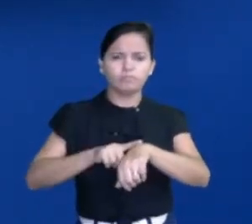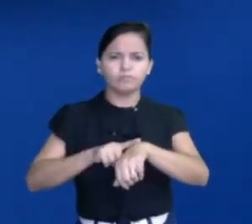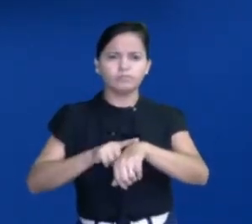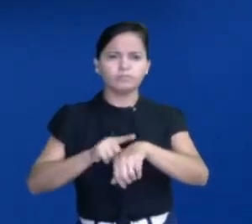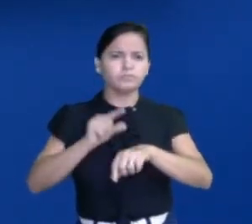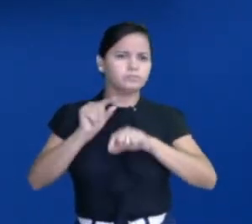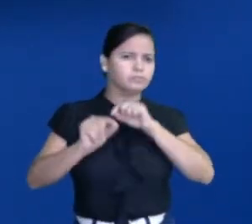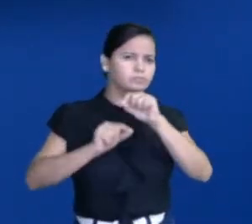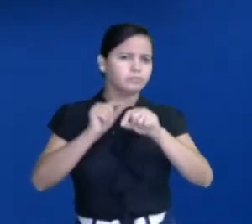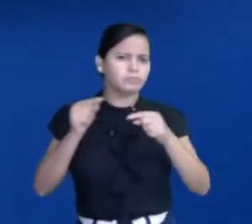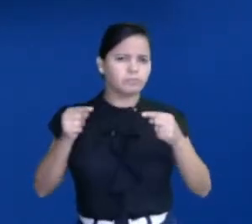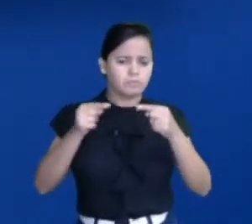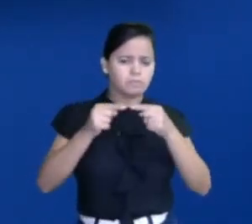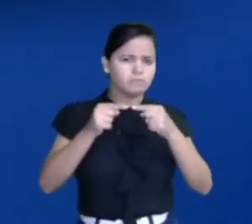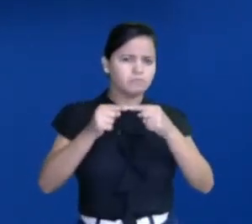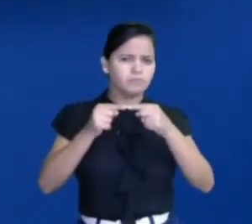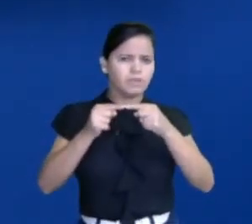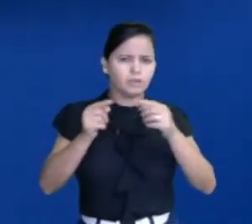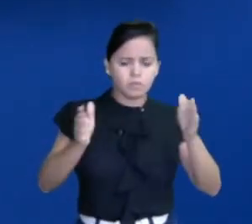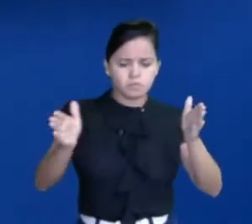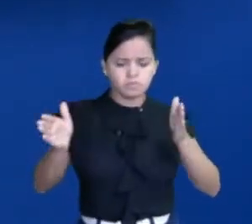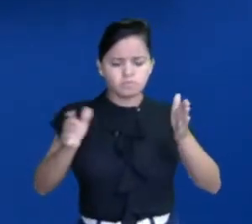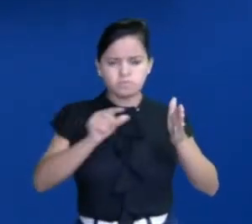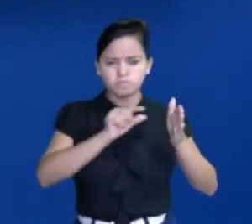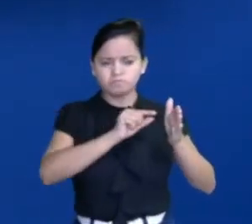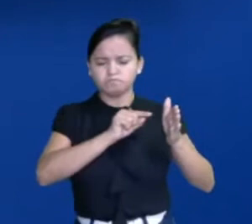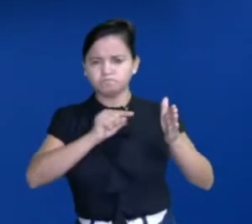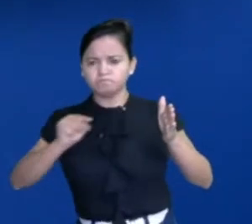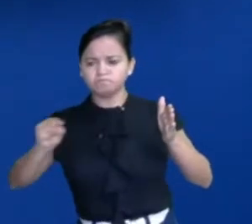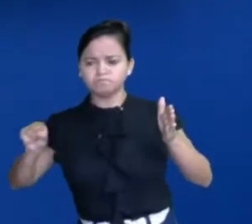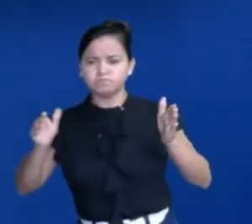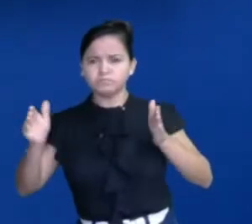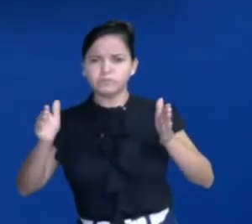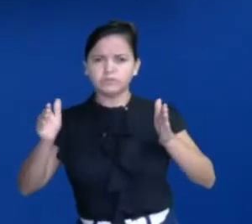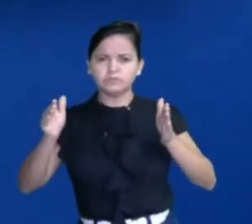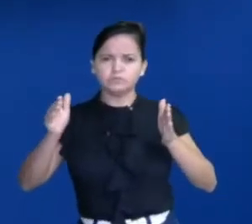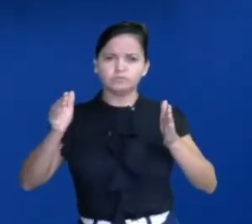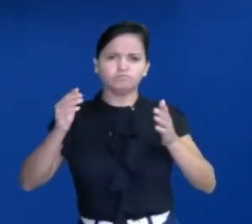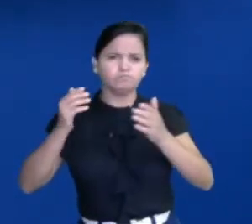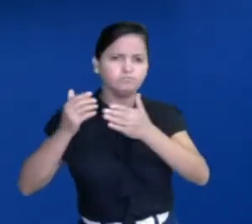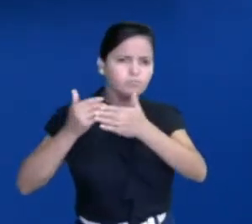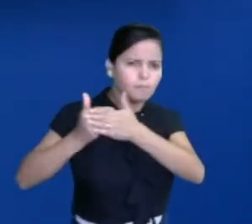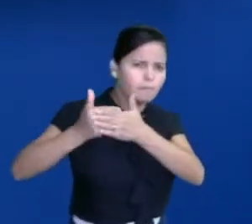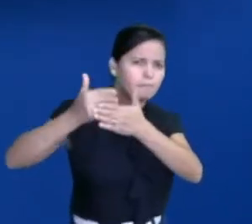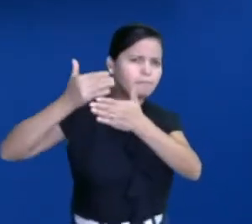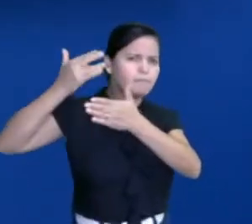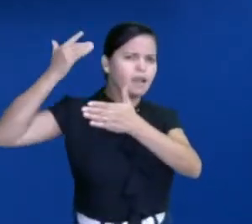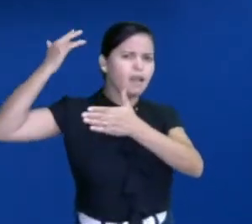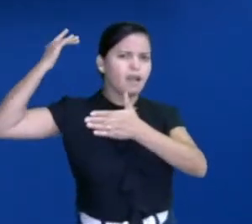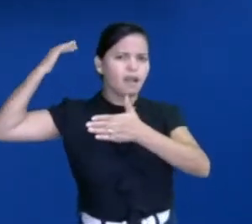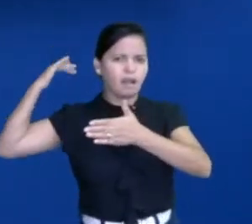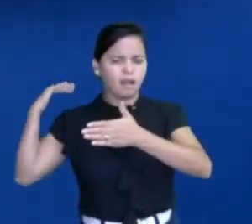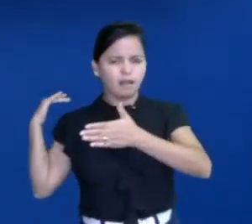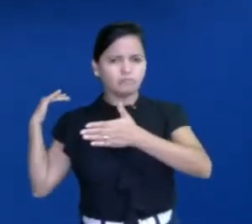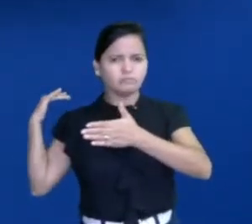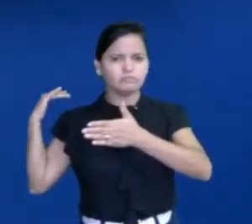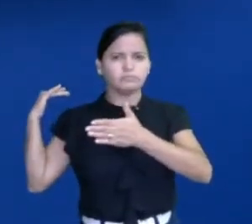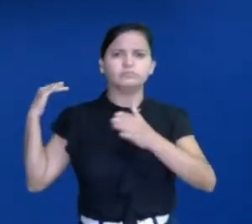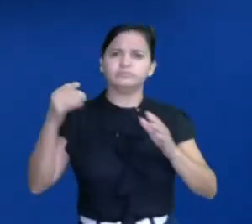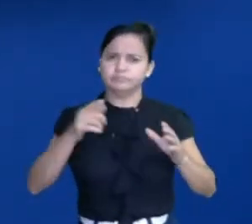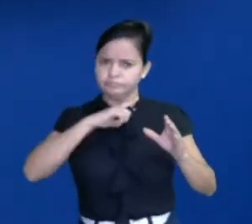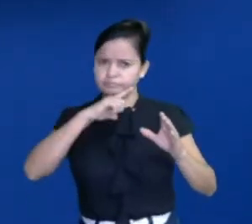seja, em que período ele passou, e também considerando as características. Porque